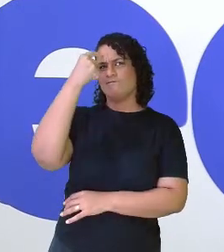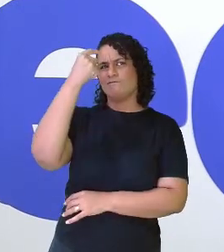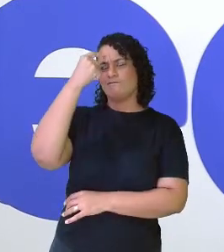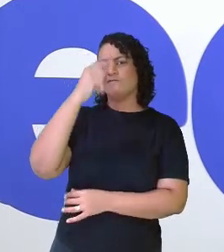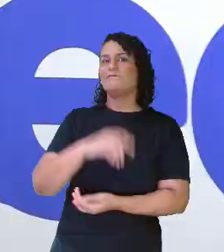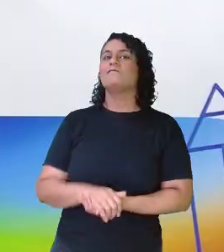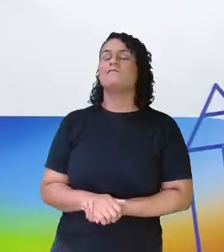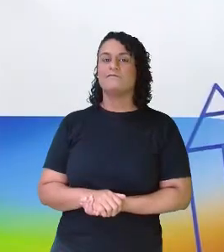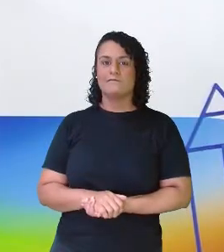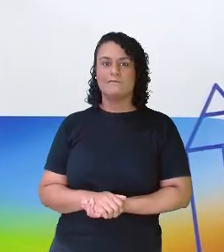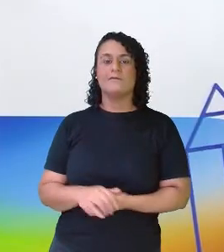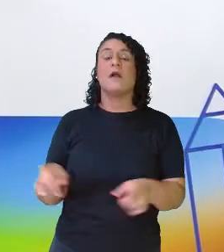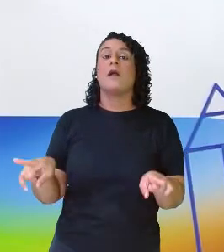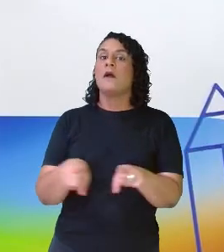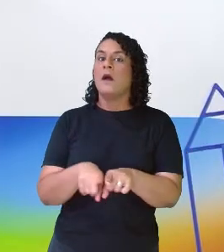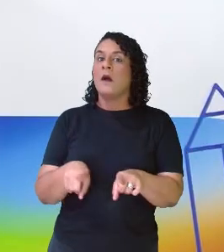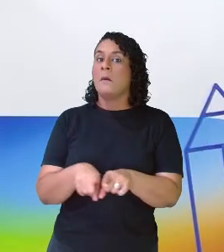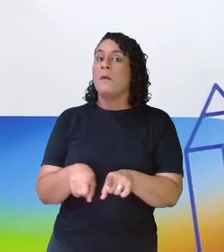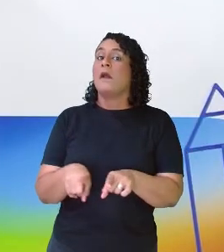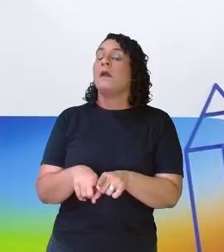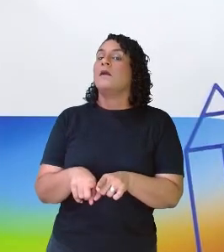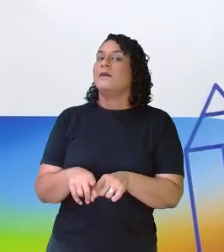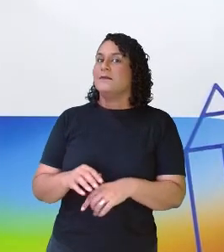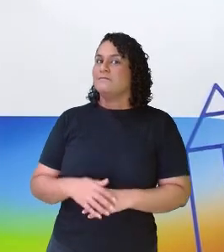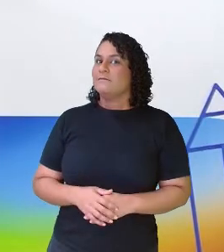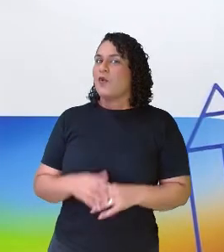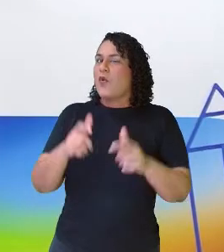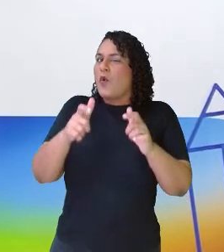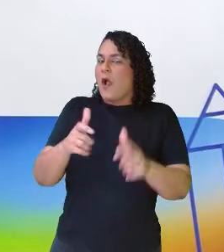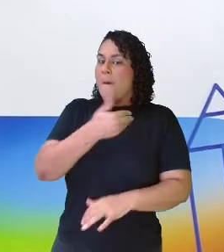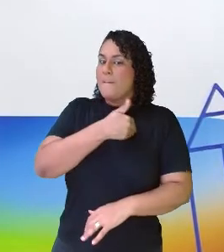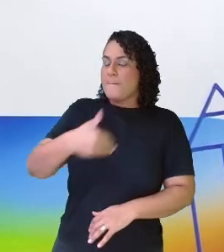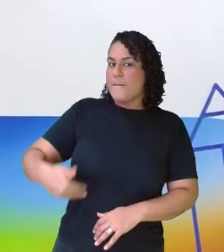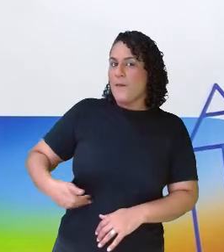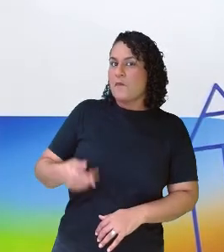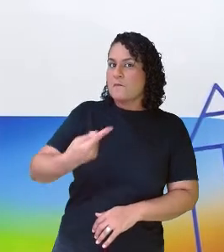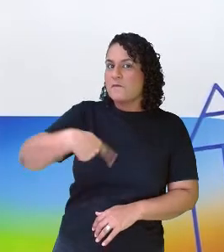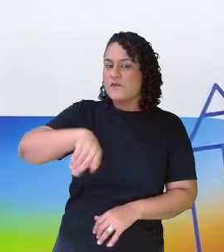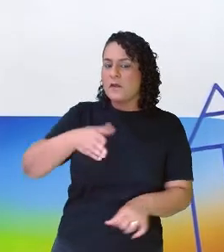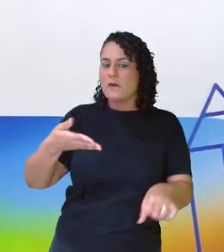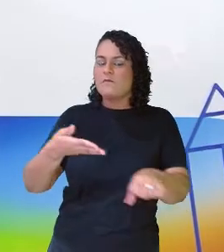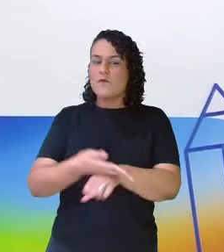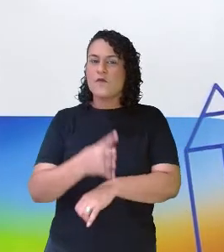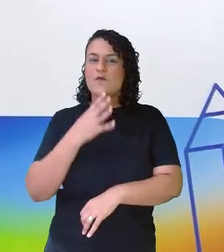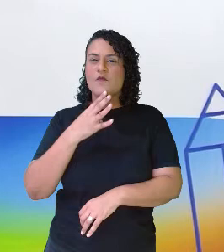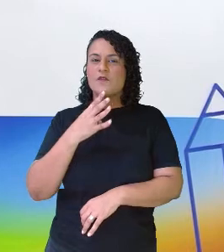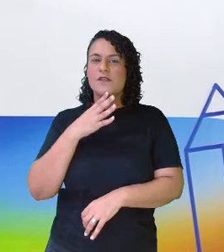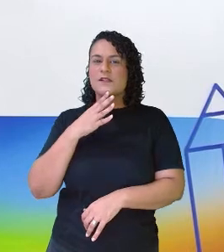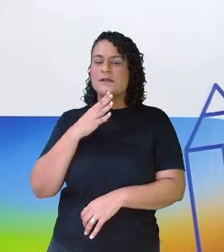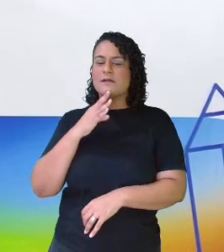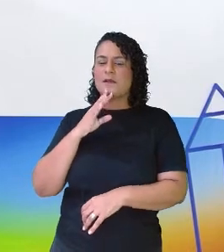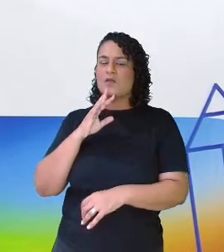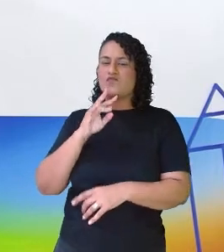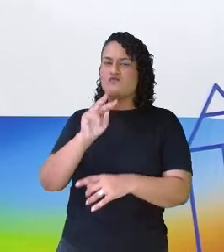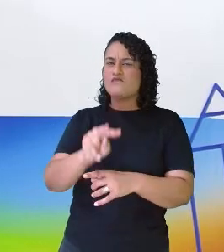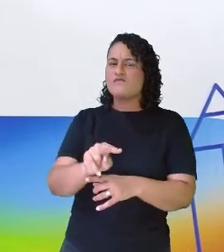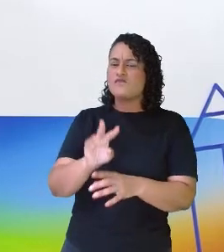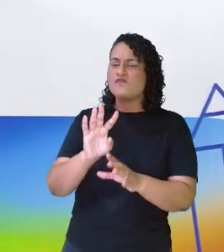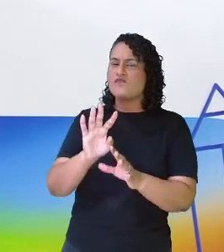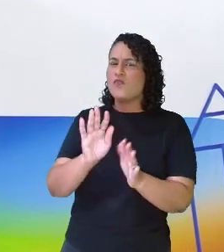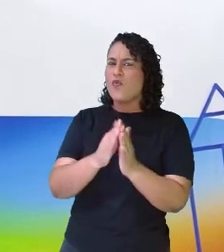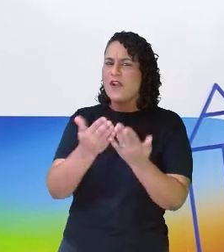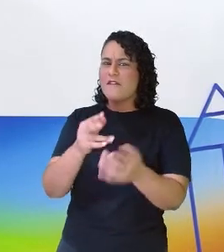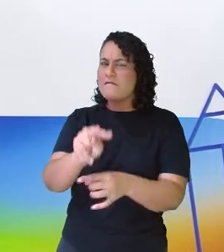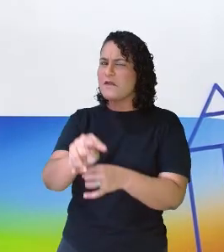tem as públicas, que dá para você ir conhecer, pegar um livro emprestado. E aí, vão